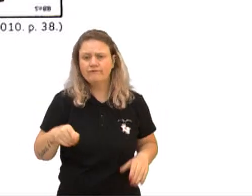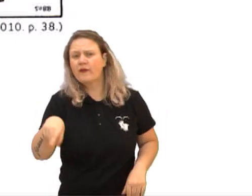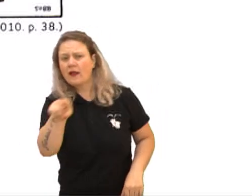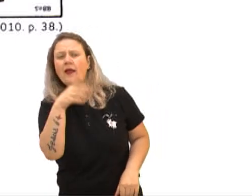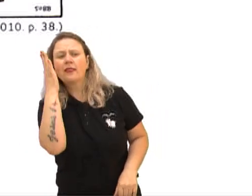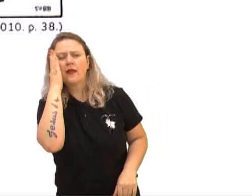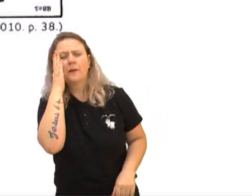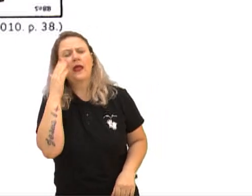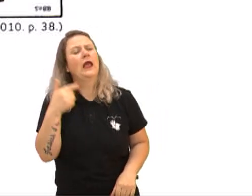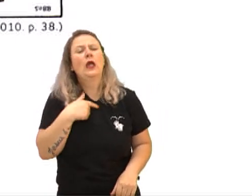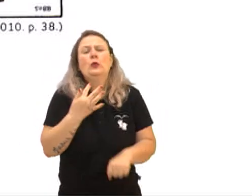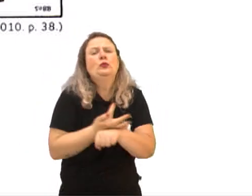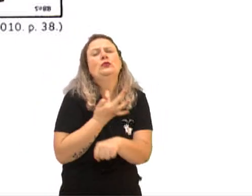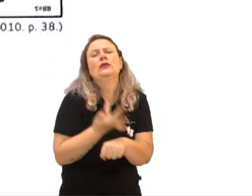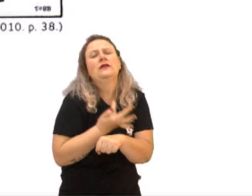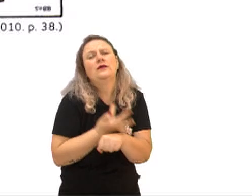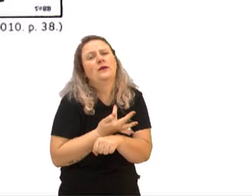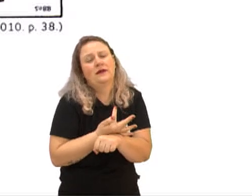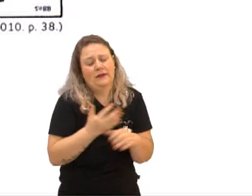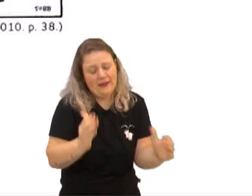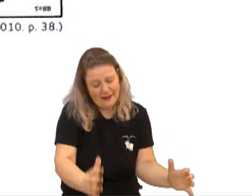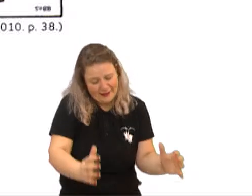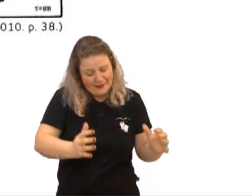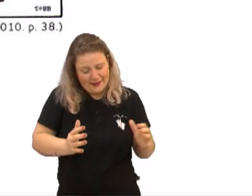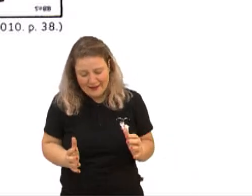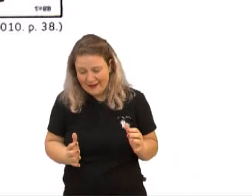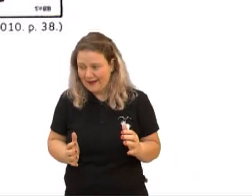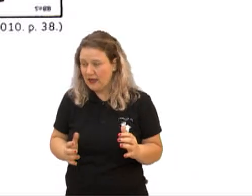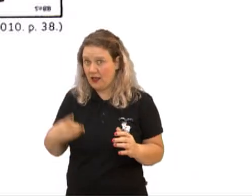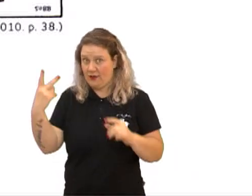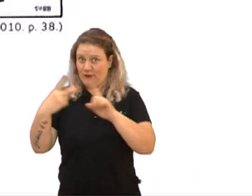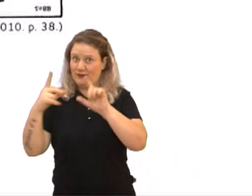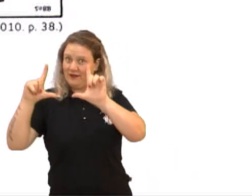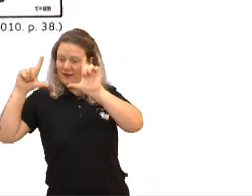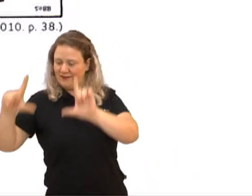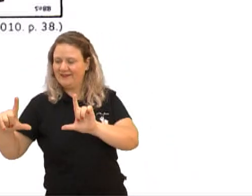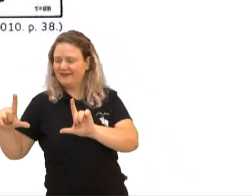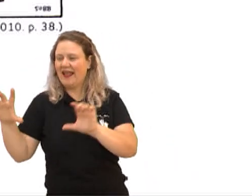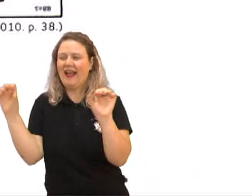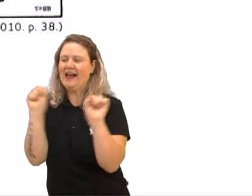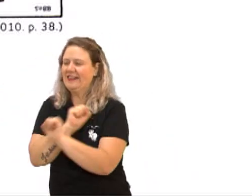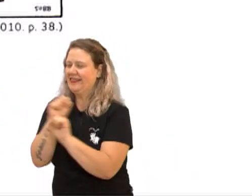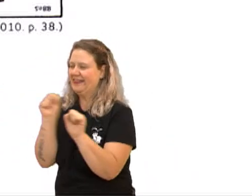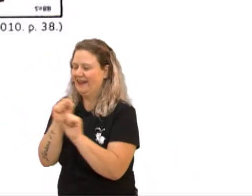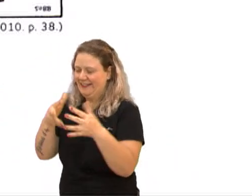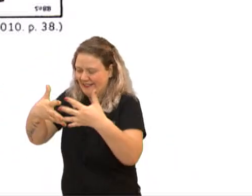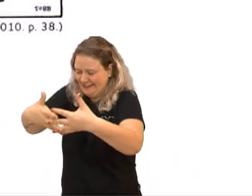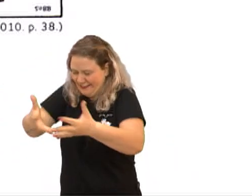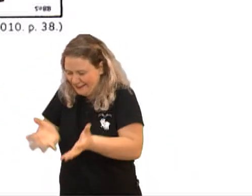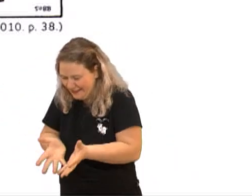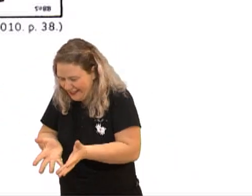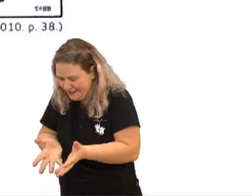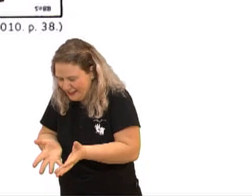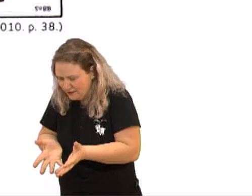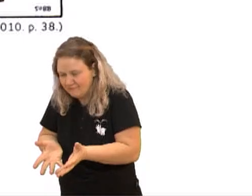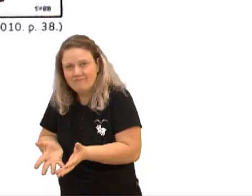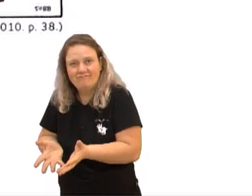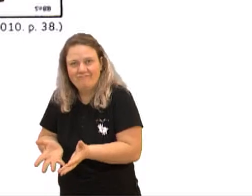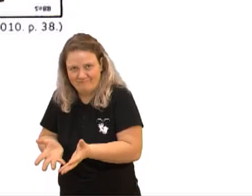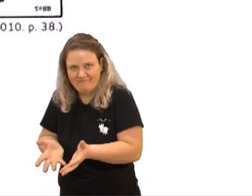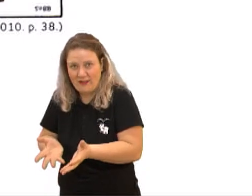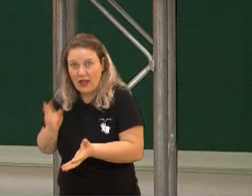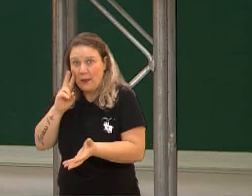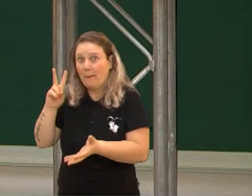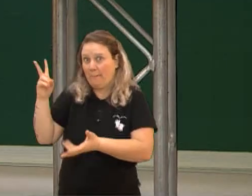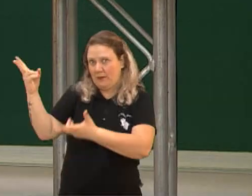eu não resisto. E no segundo, adoro cestas. Né, pessoal? Então, observem ali os elementos da linguagem verbal,